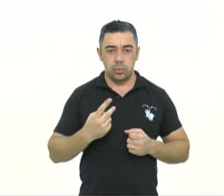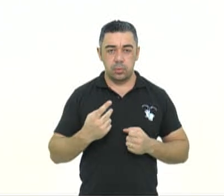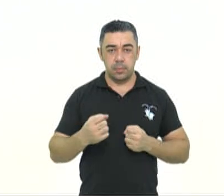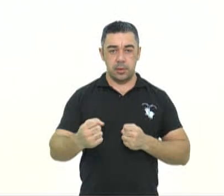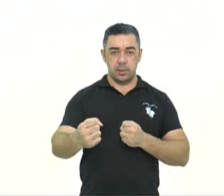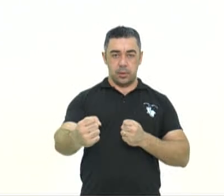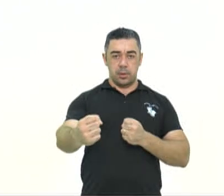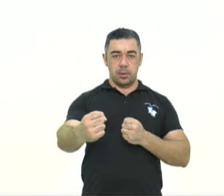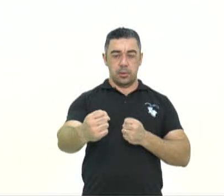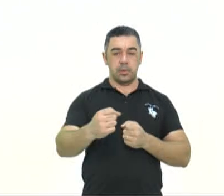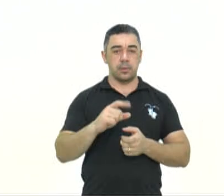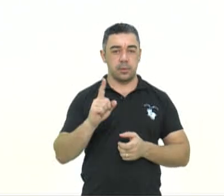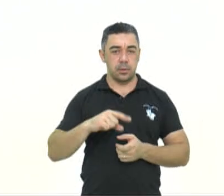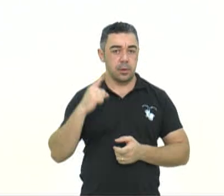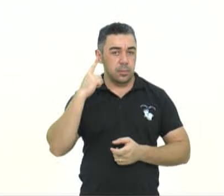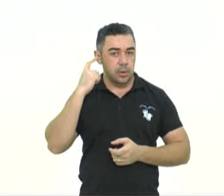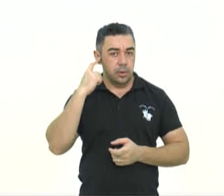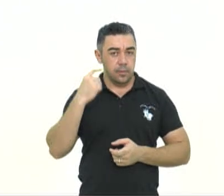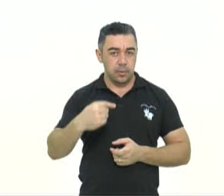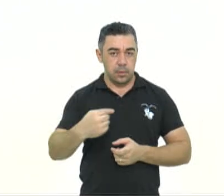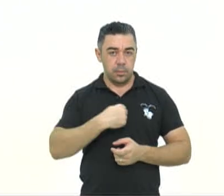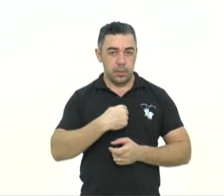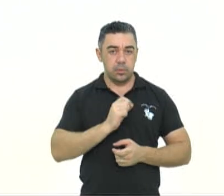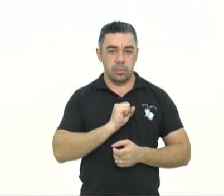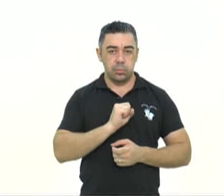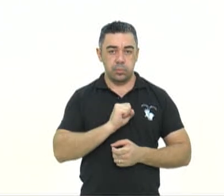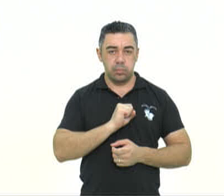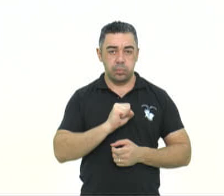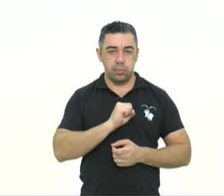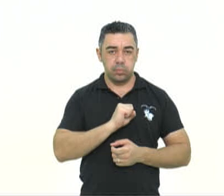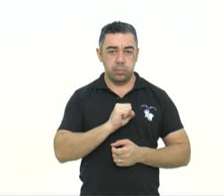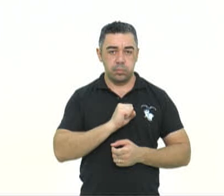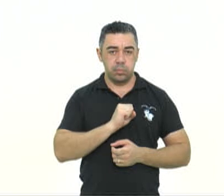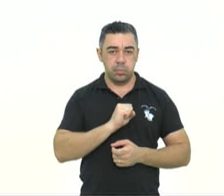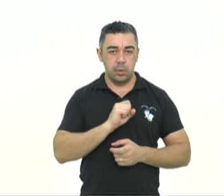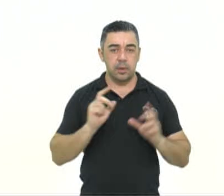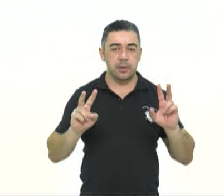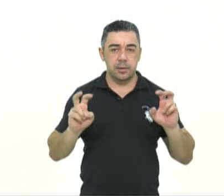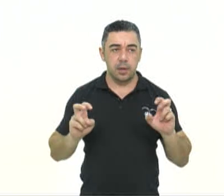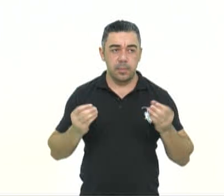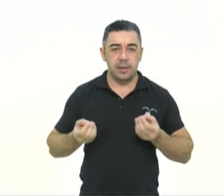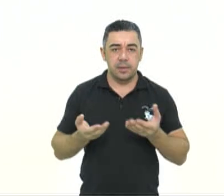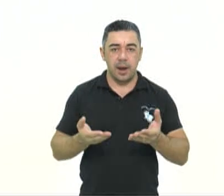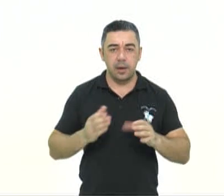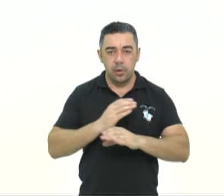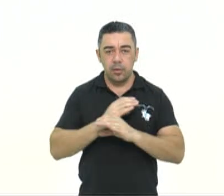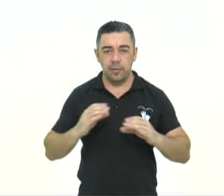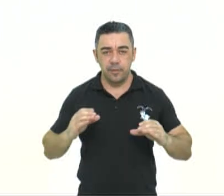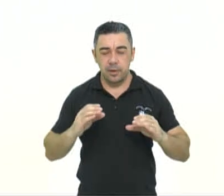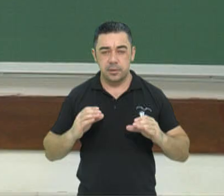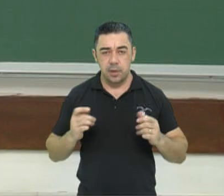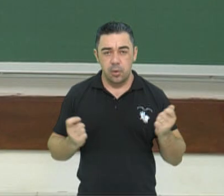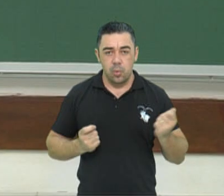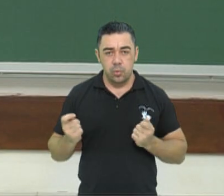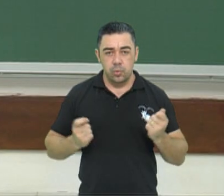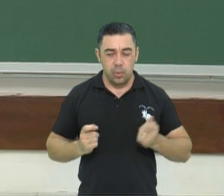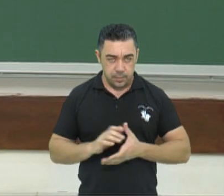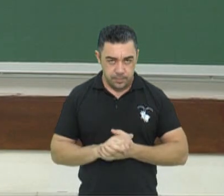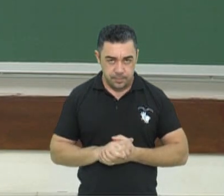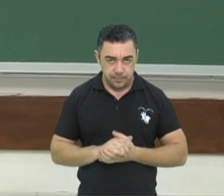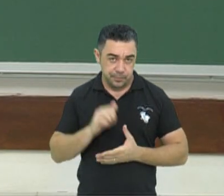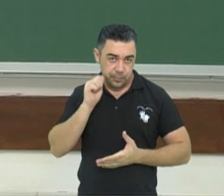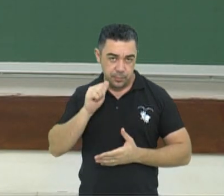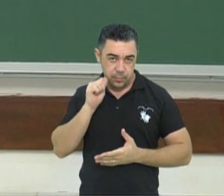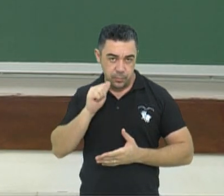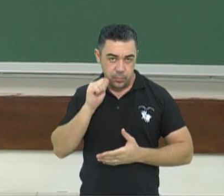equilibrando mutuamente. Microfones no peito para registrar as batidas dos seus corações. Qual que é o tema? Entrega e confiança, abdicar do controle.